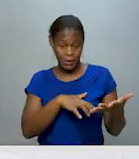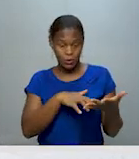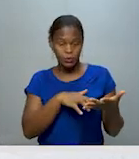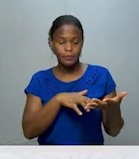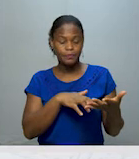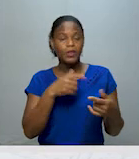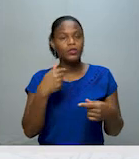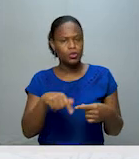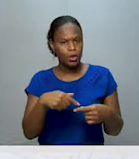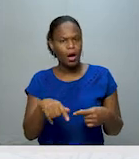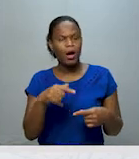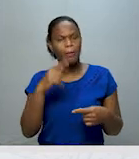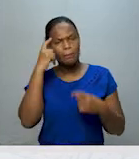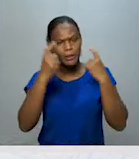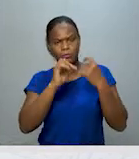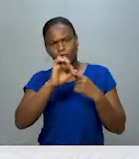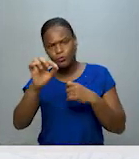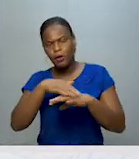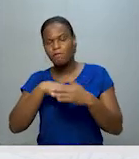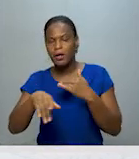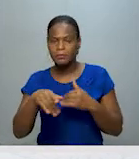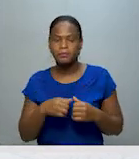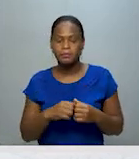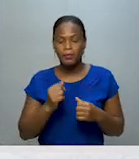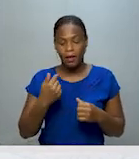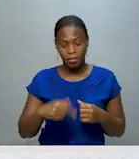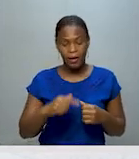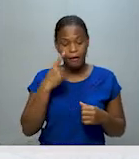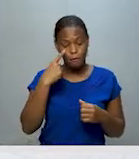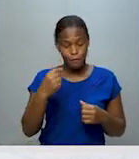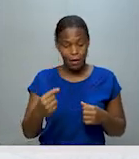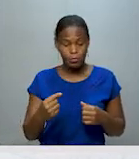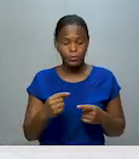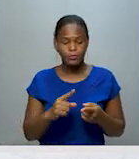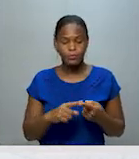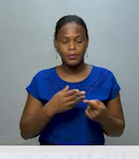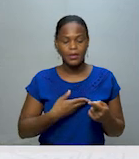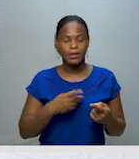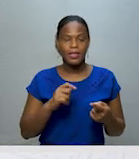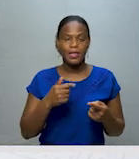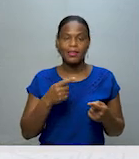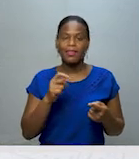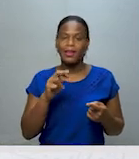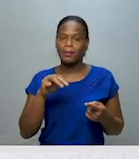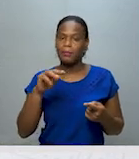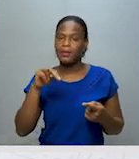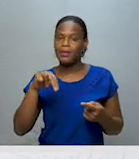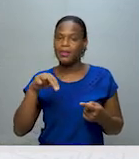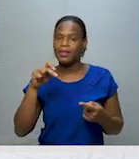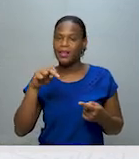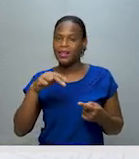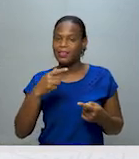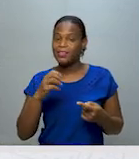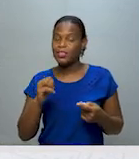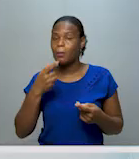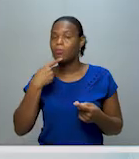personagem a reproduzir o seu pensamento. Temos então verbos determinantes e pronomes